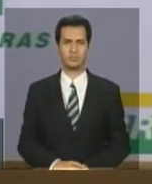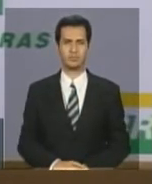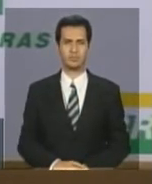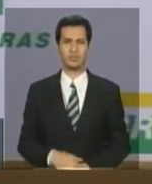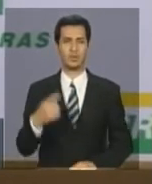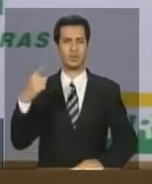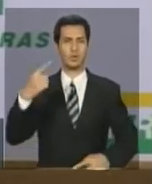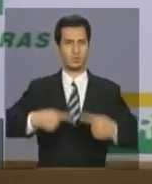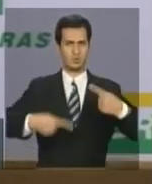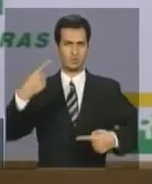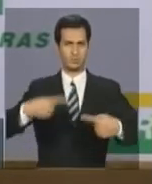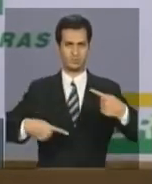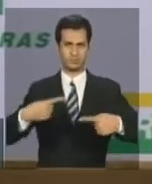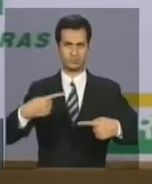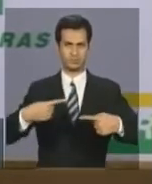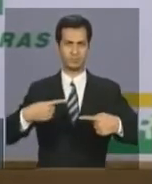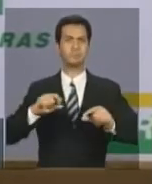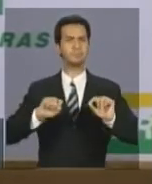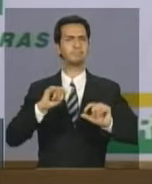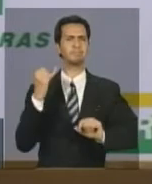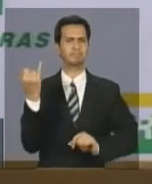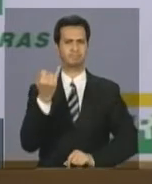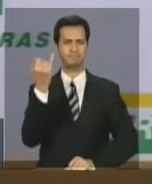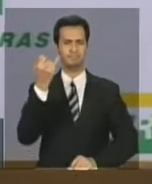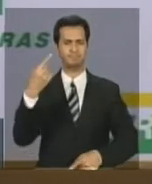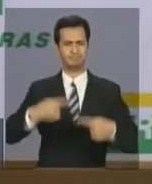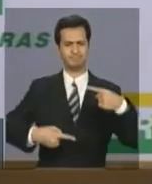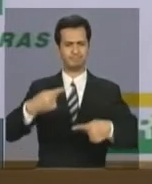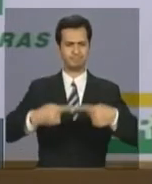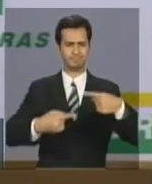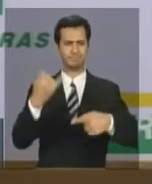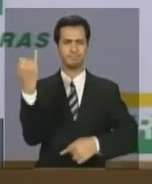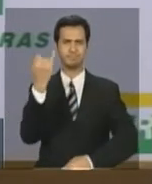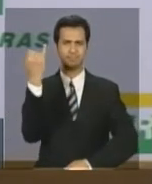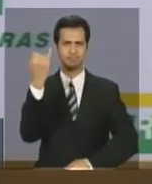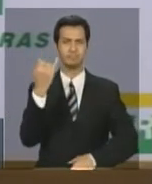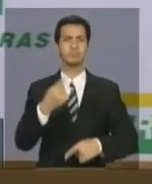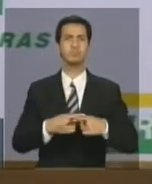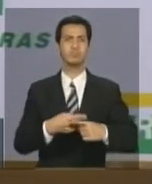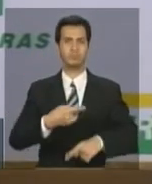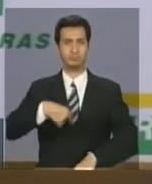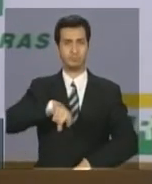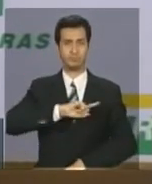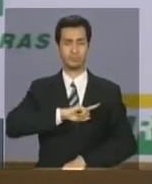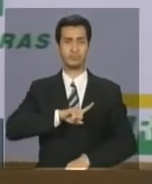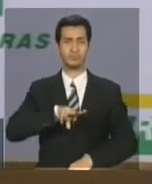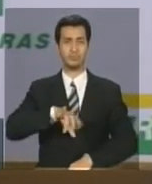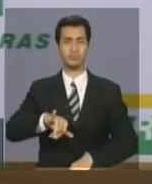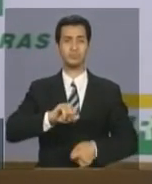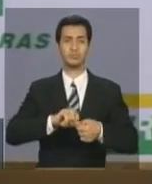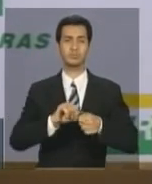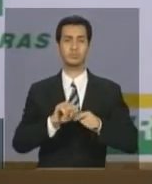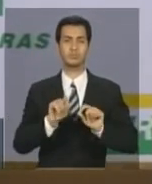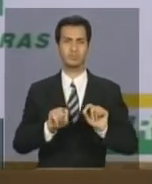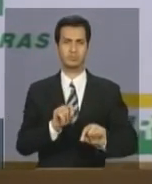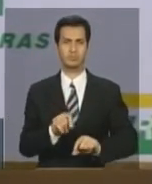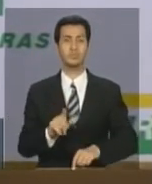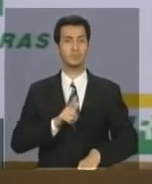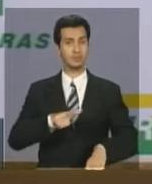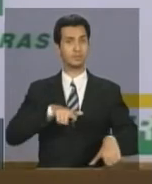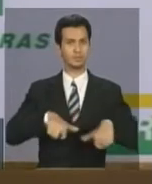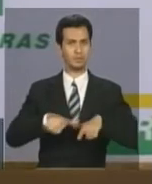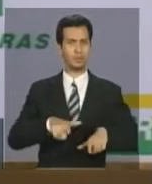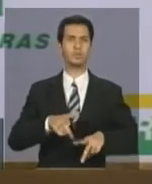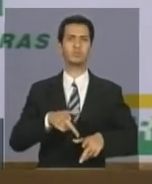competitividade, ela é fundamental. O que nós vamos estar fazendo é um trabalho